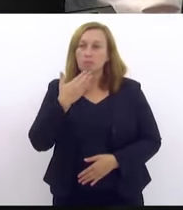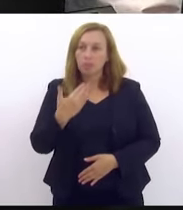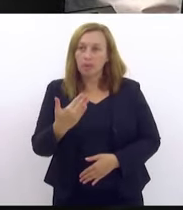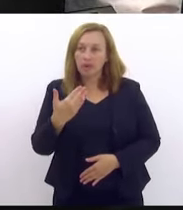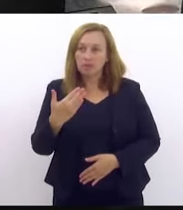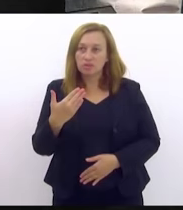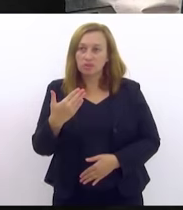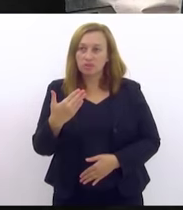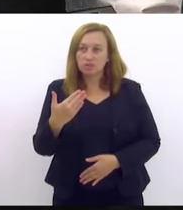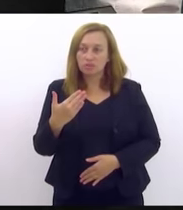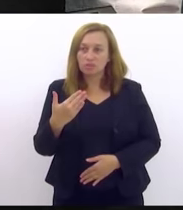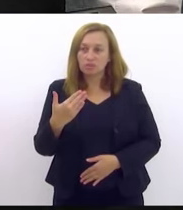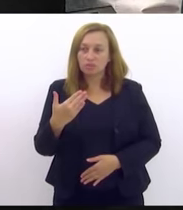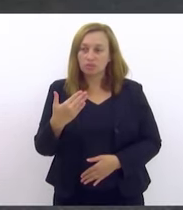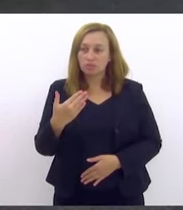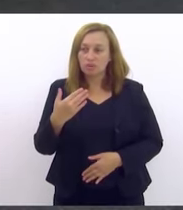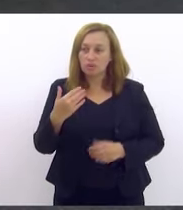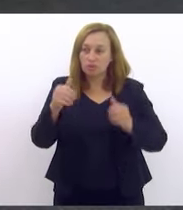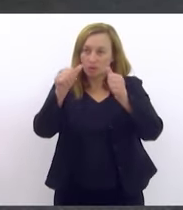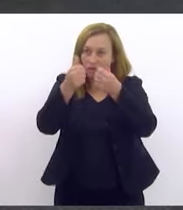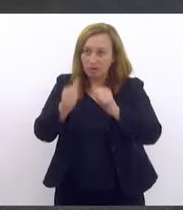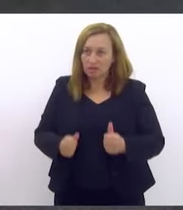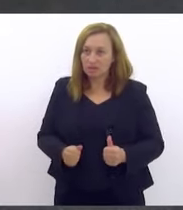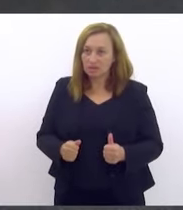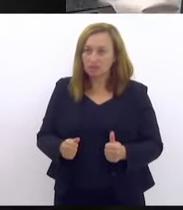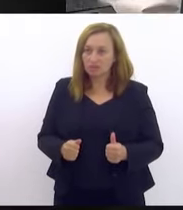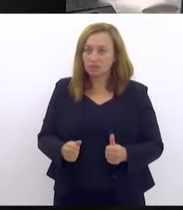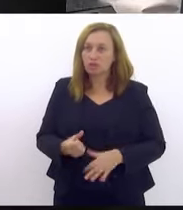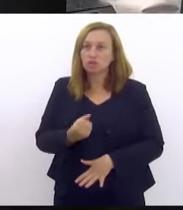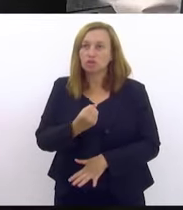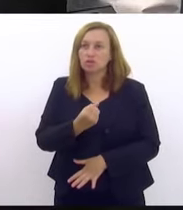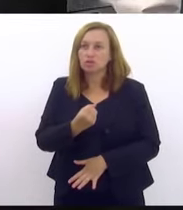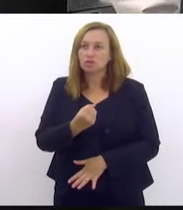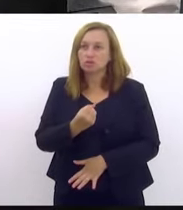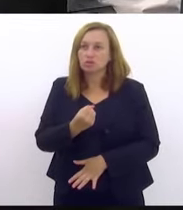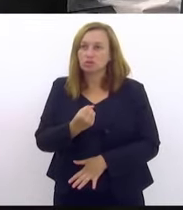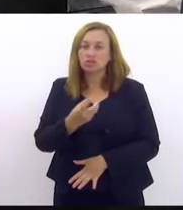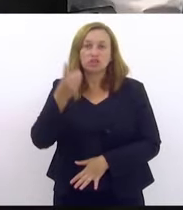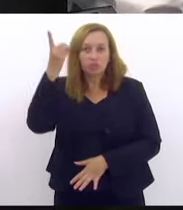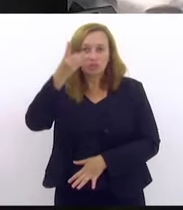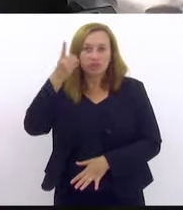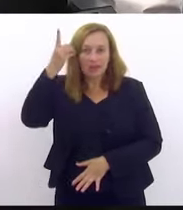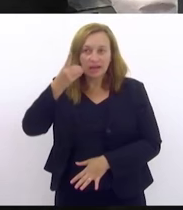verificação de quórum da CCJ. Perfeito.